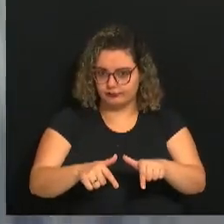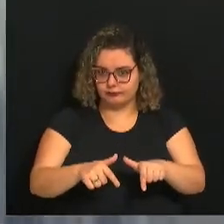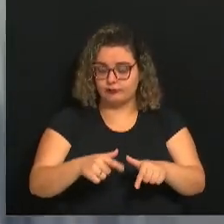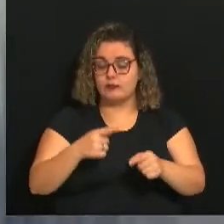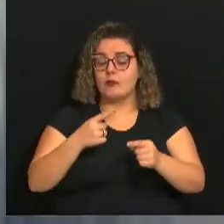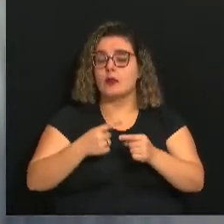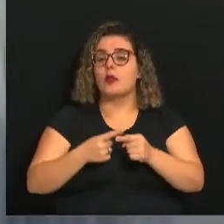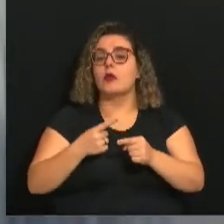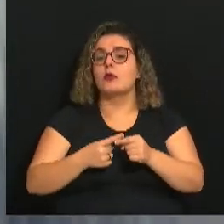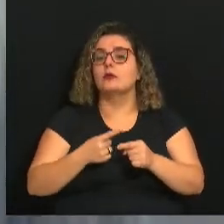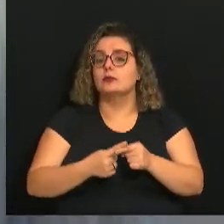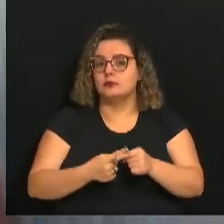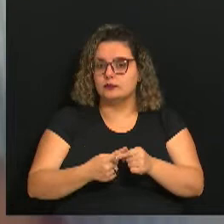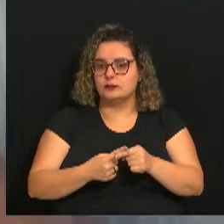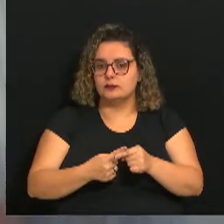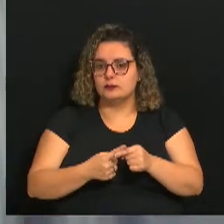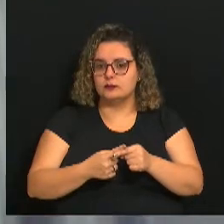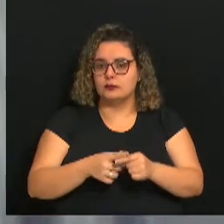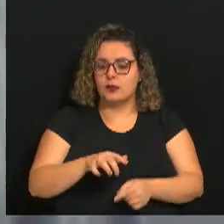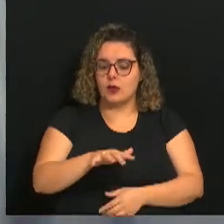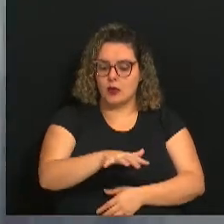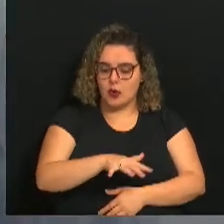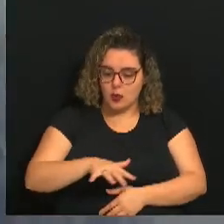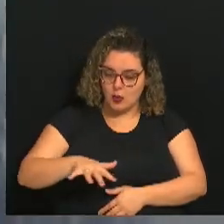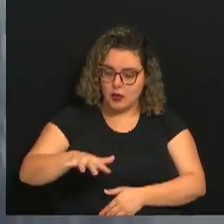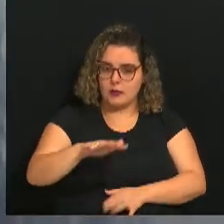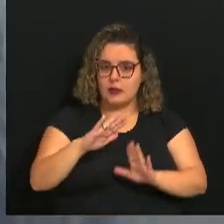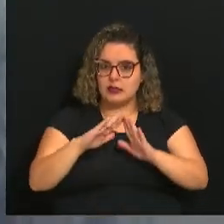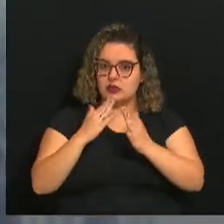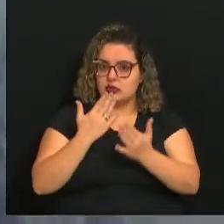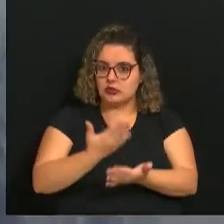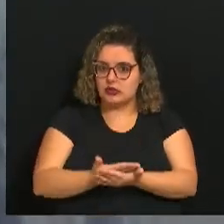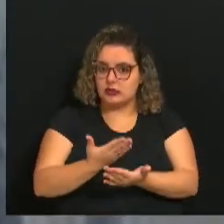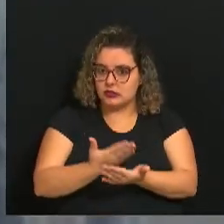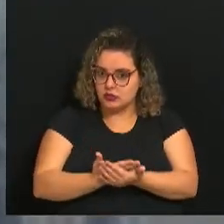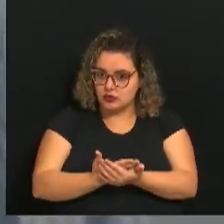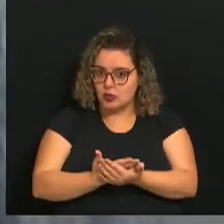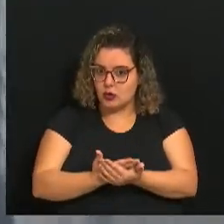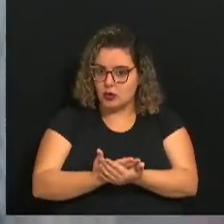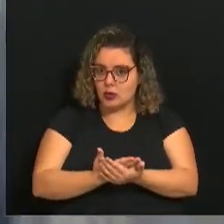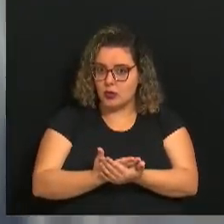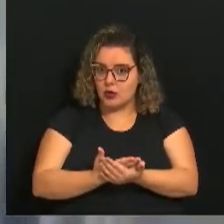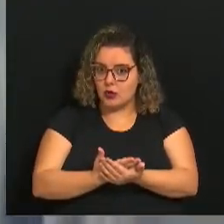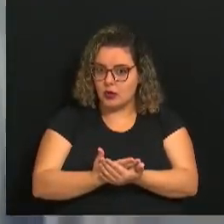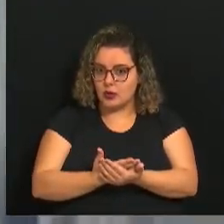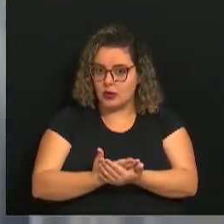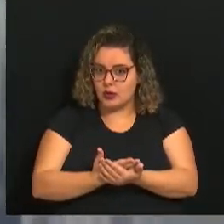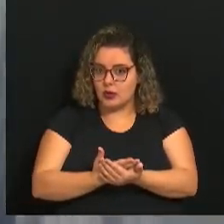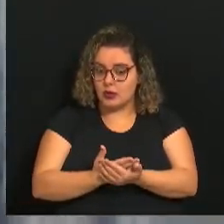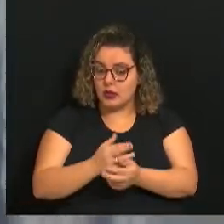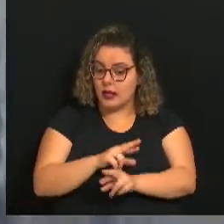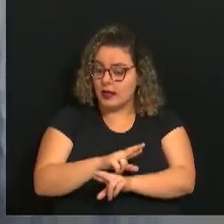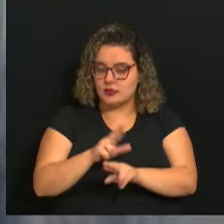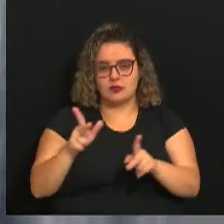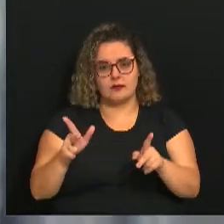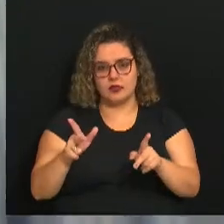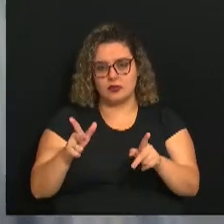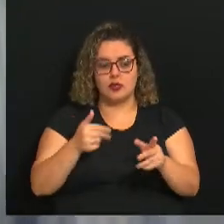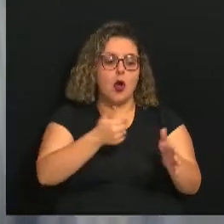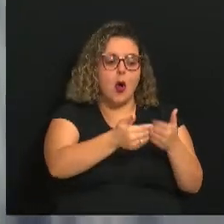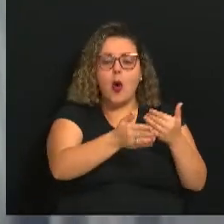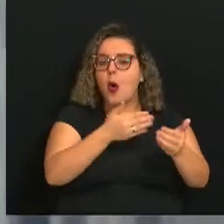quê? Porque o ambiente da escola é um ambiente que tem as suas especificidades, que tem as